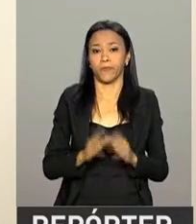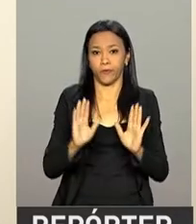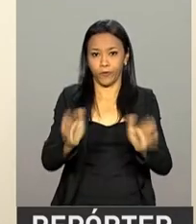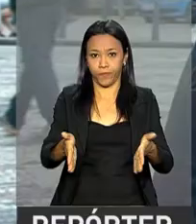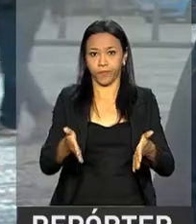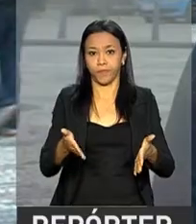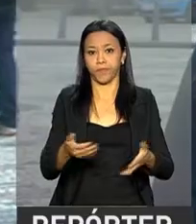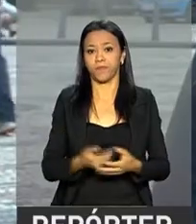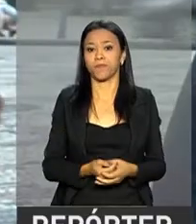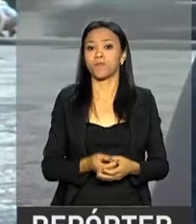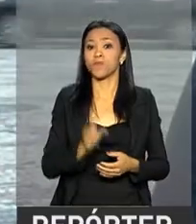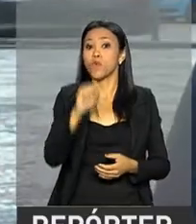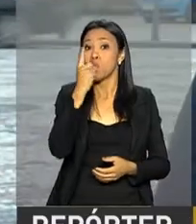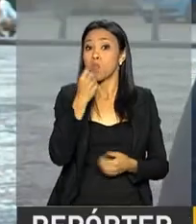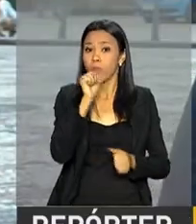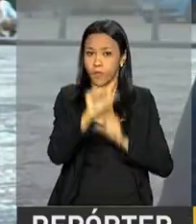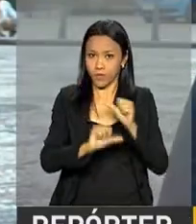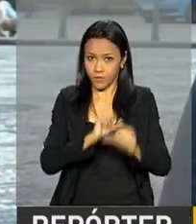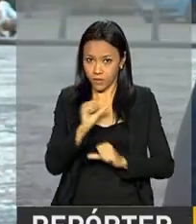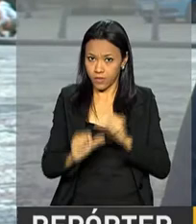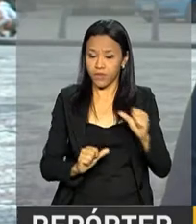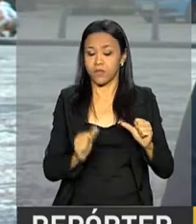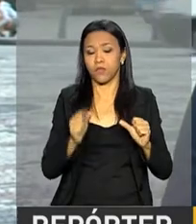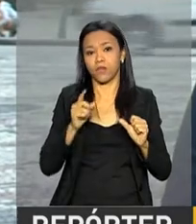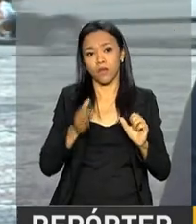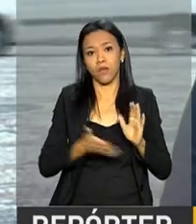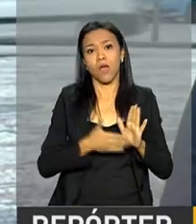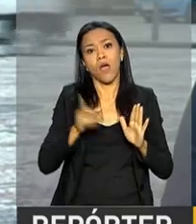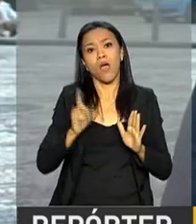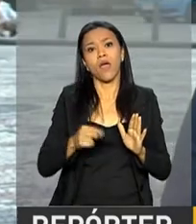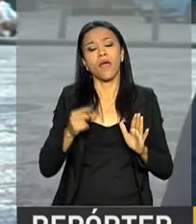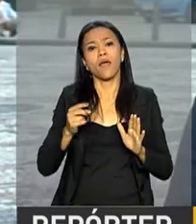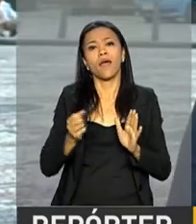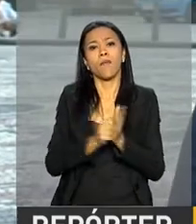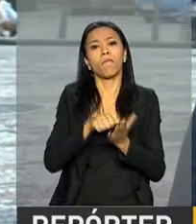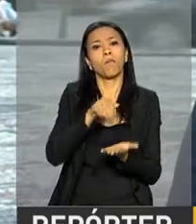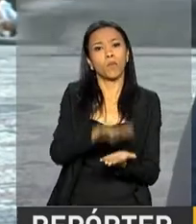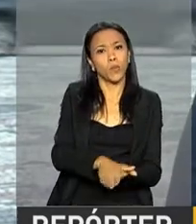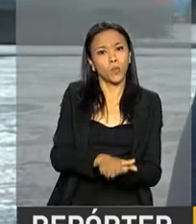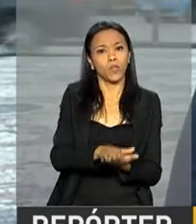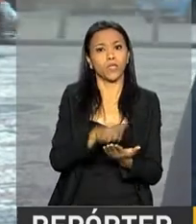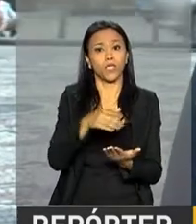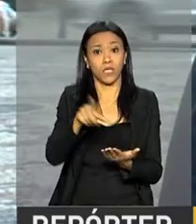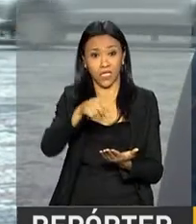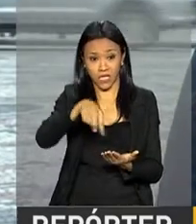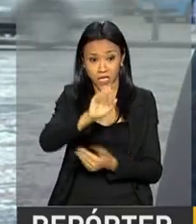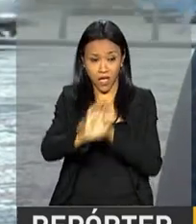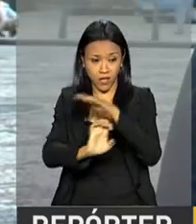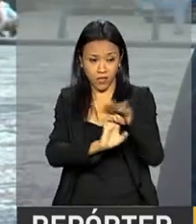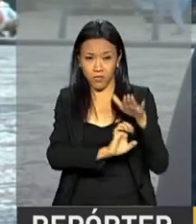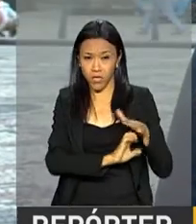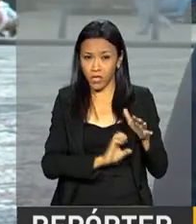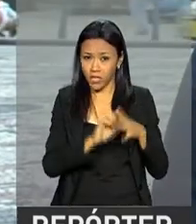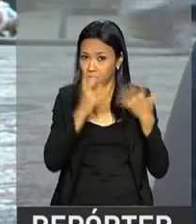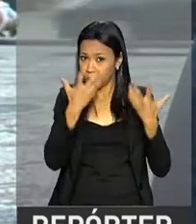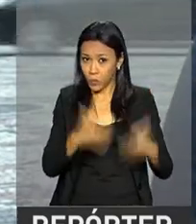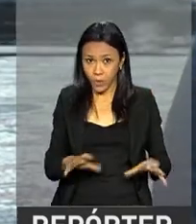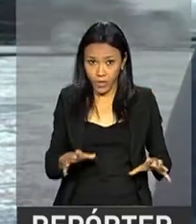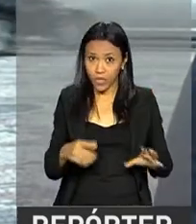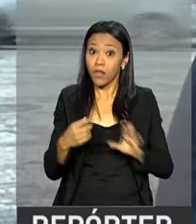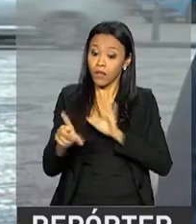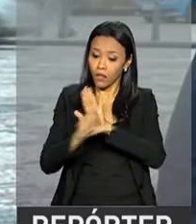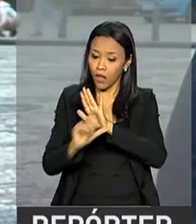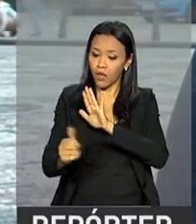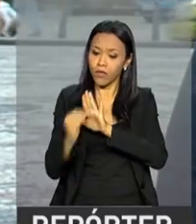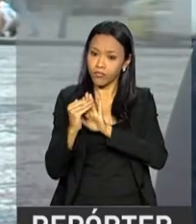no projeto. Uma das mudanças previstas é a alteração do valor da multa para as operadoras que recusarem atendimento previsto em lei, que